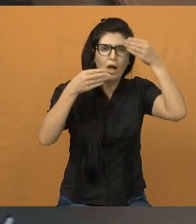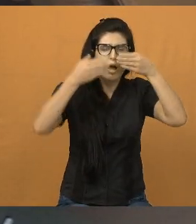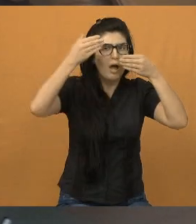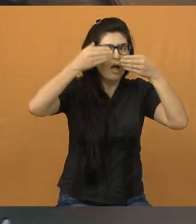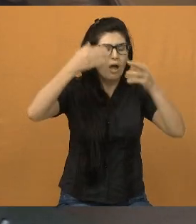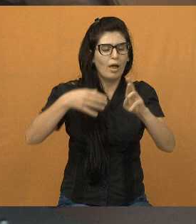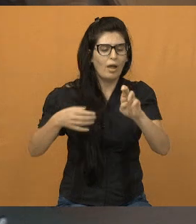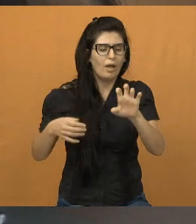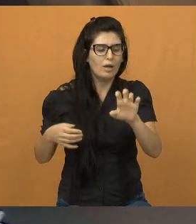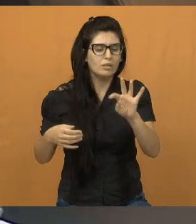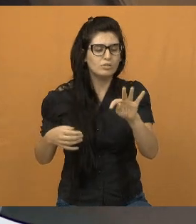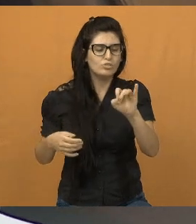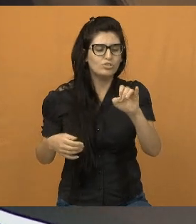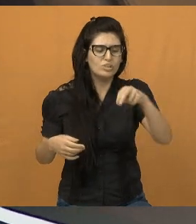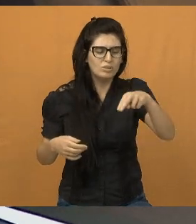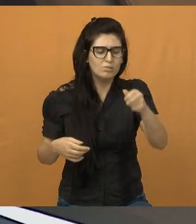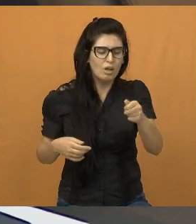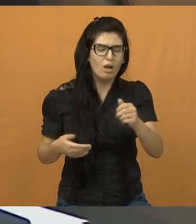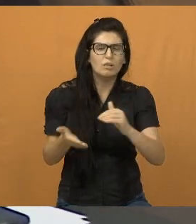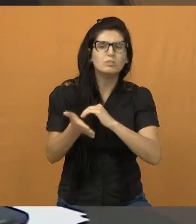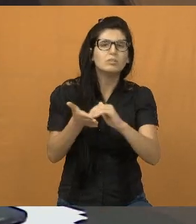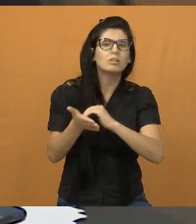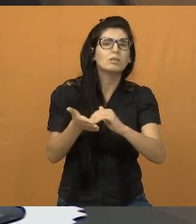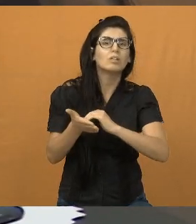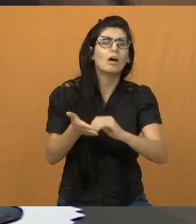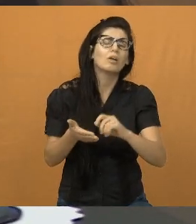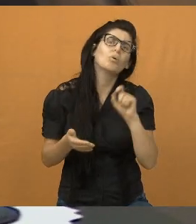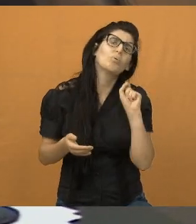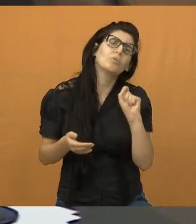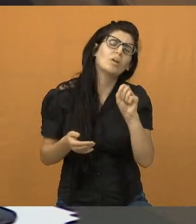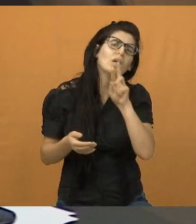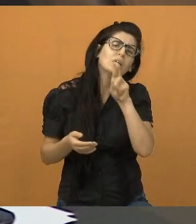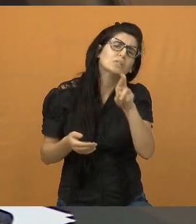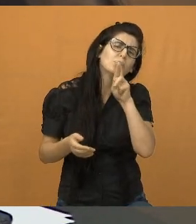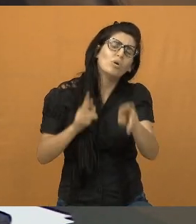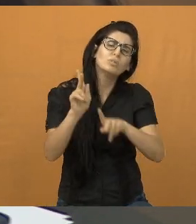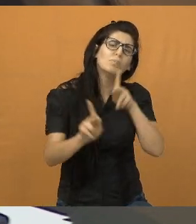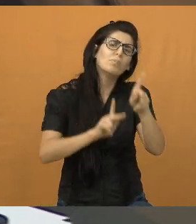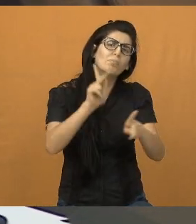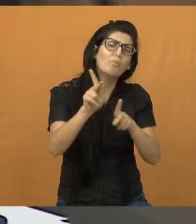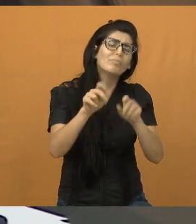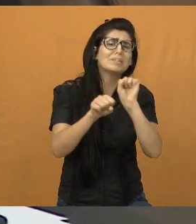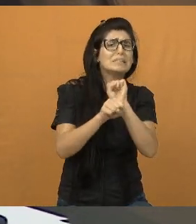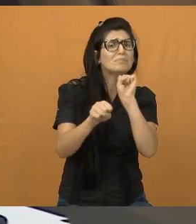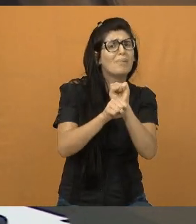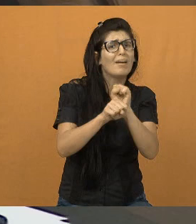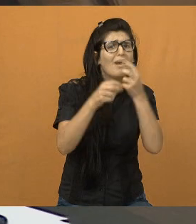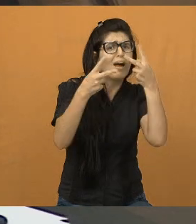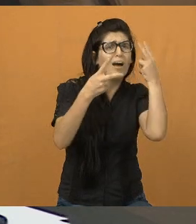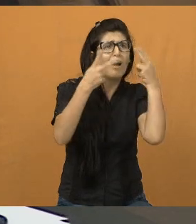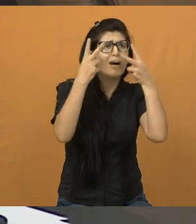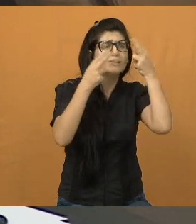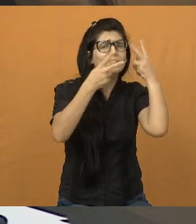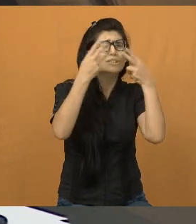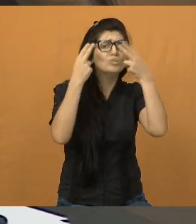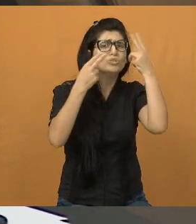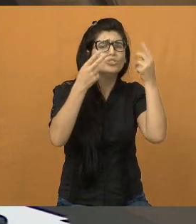quero saber da Secretaria o que vocês têm de resposta para a população que está aguardando todo esse